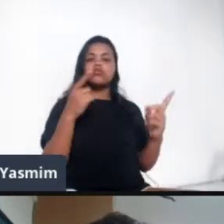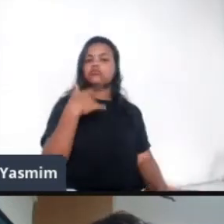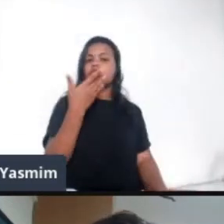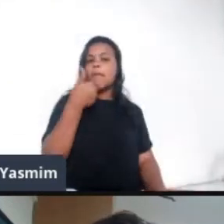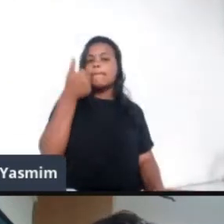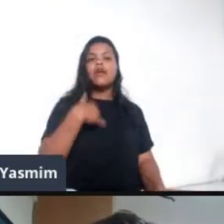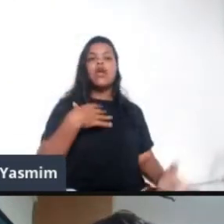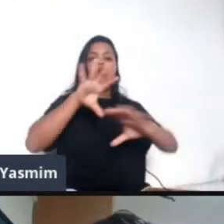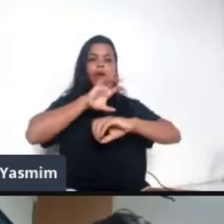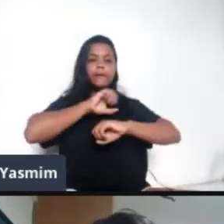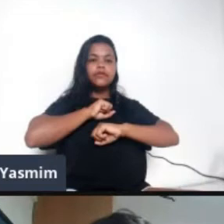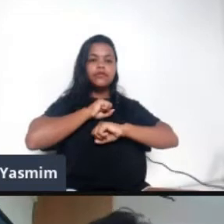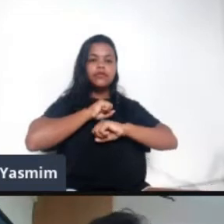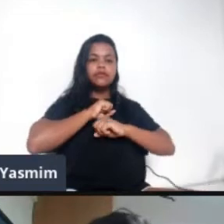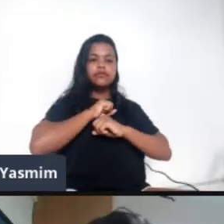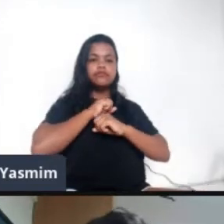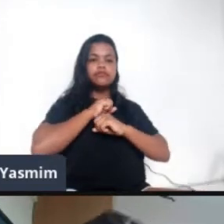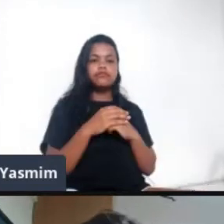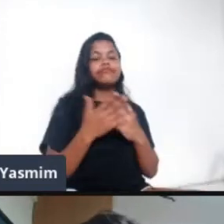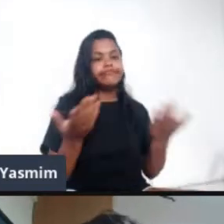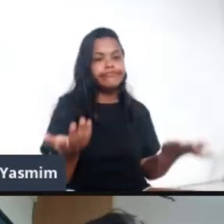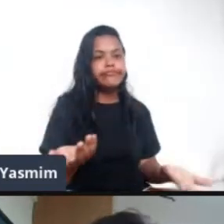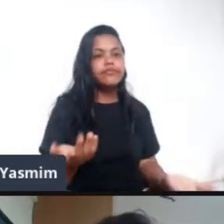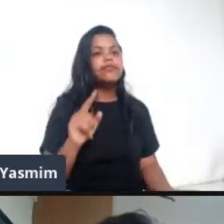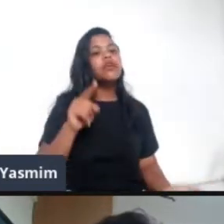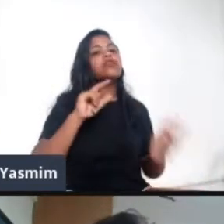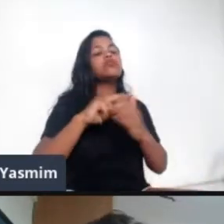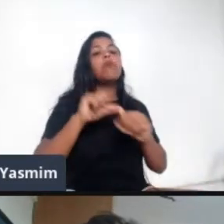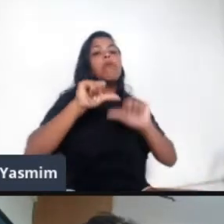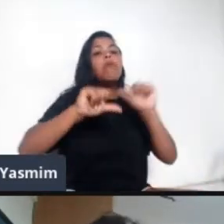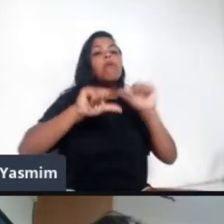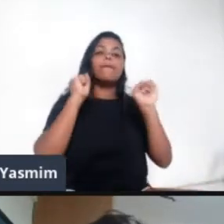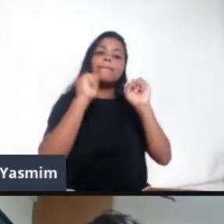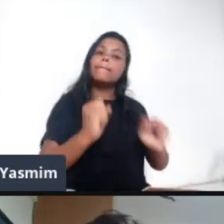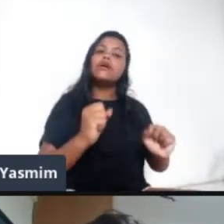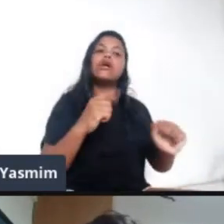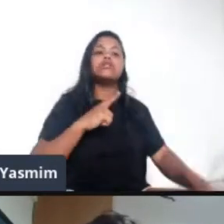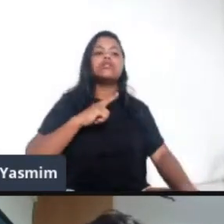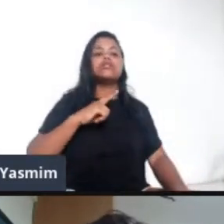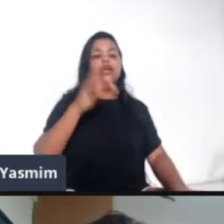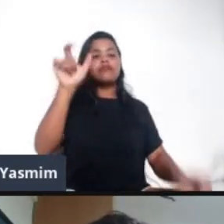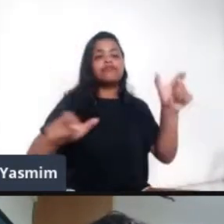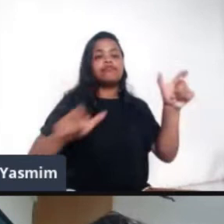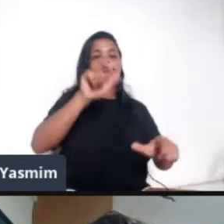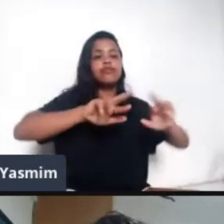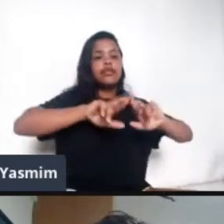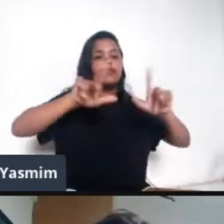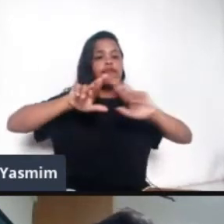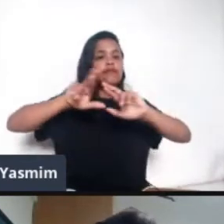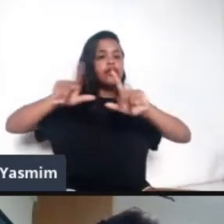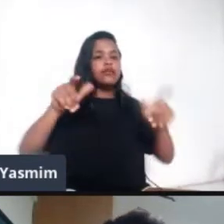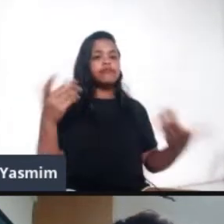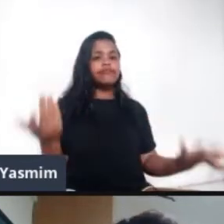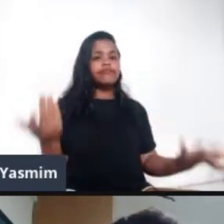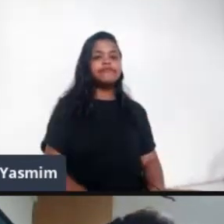absorção do fármaco. Isso altera de cada paciente, altera a dosagem que vai estar circulante. Pois bem,